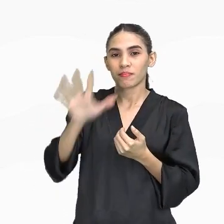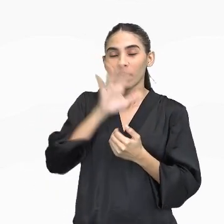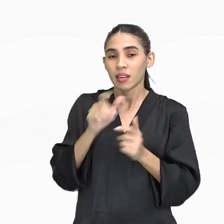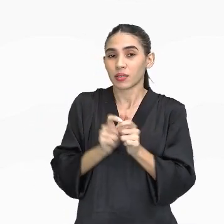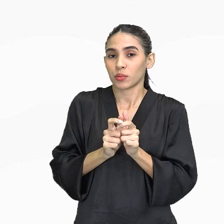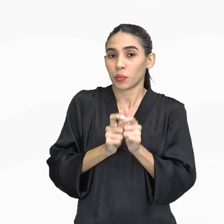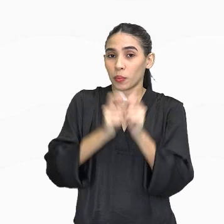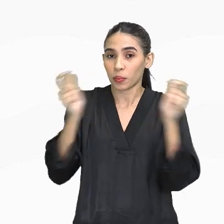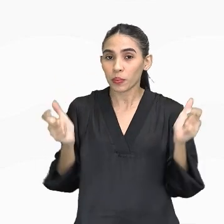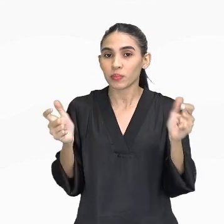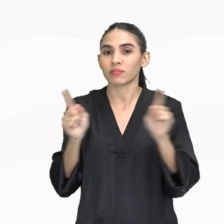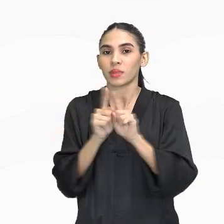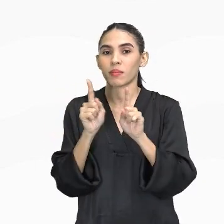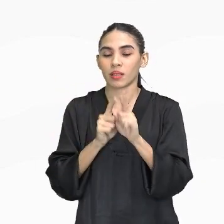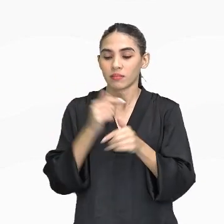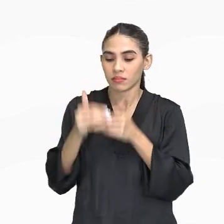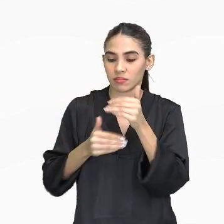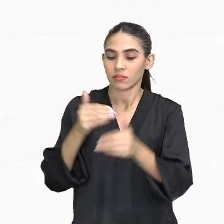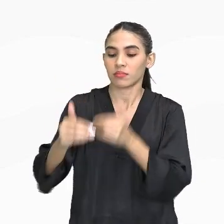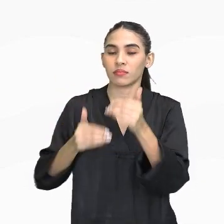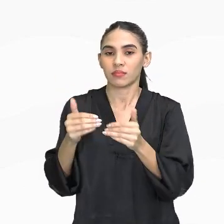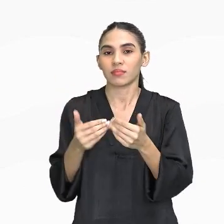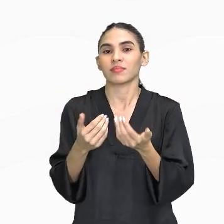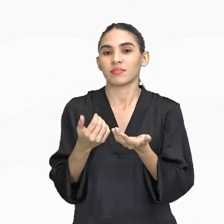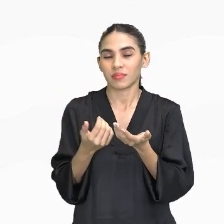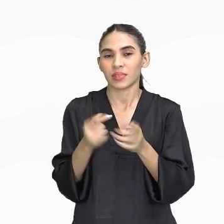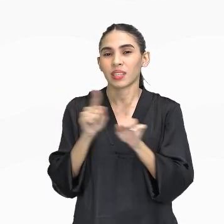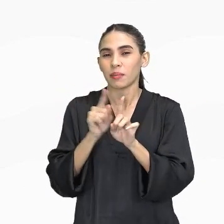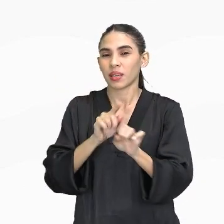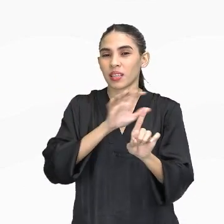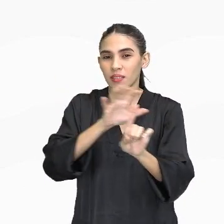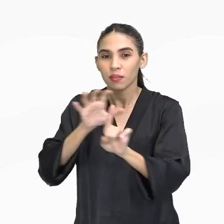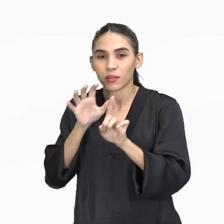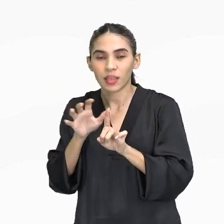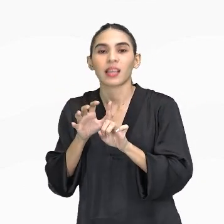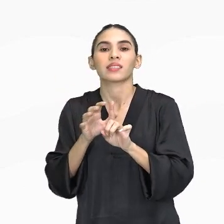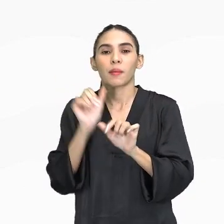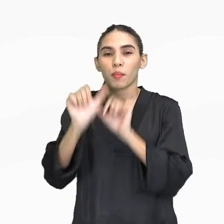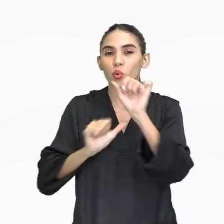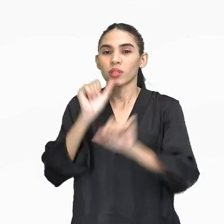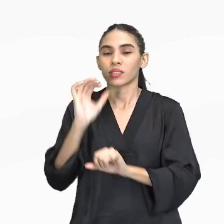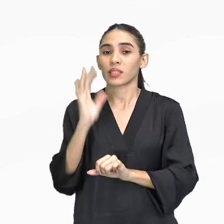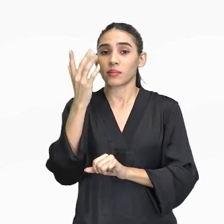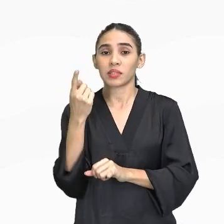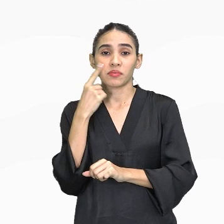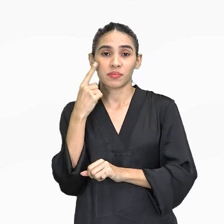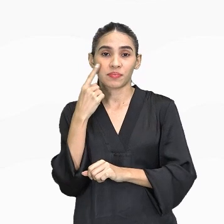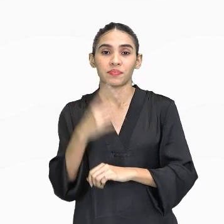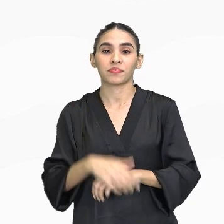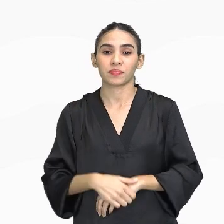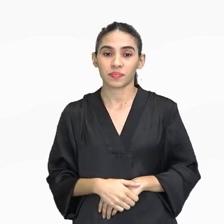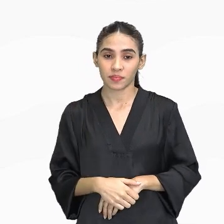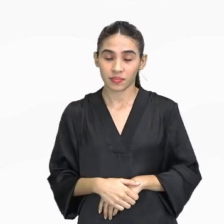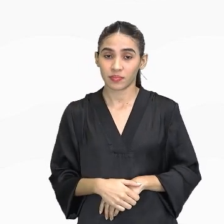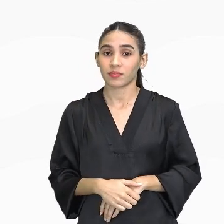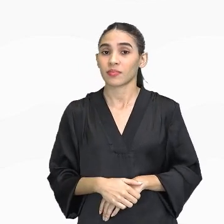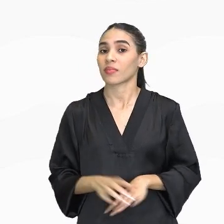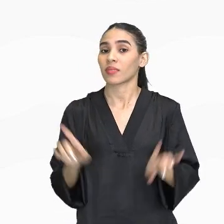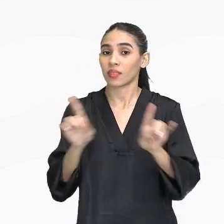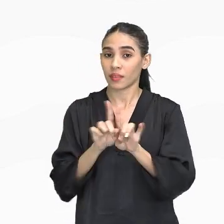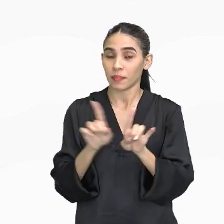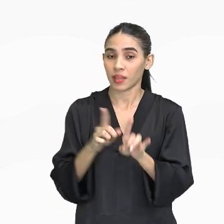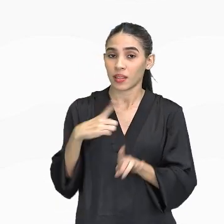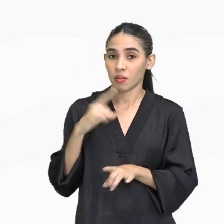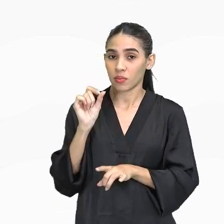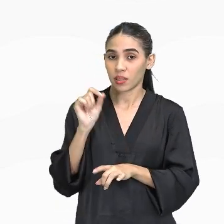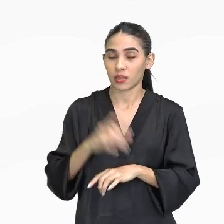aumentando bastante ao longo dos anos, né? Isso contribui também para esses eventos climáticos, como a gente está observando. Além disso, nós temos